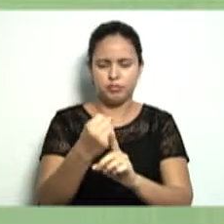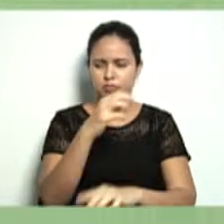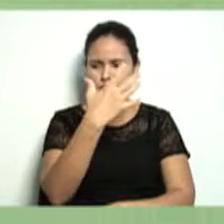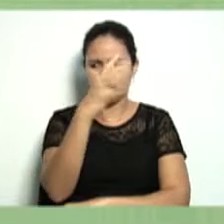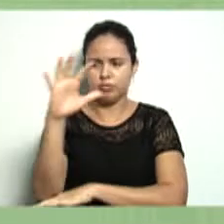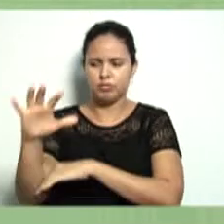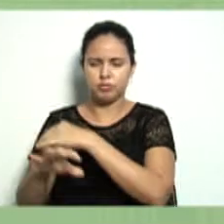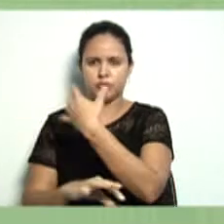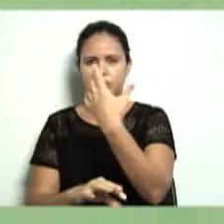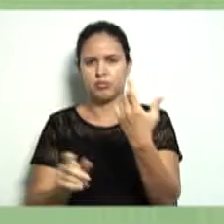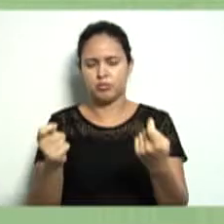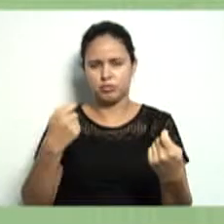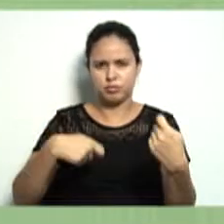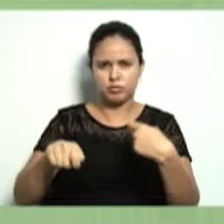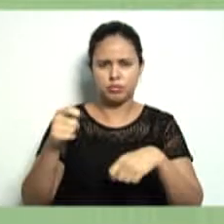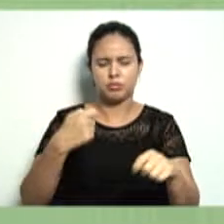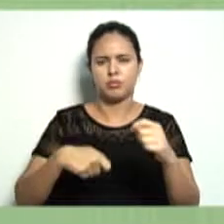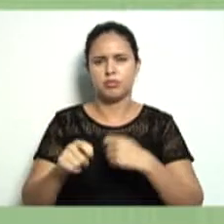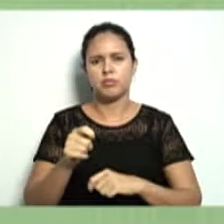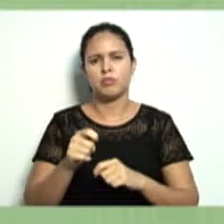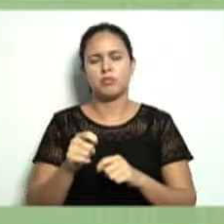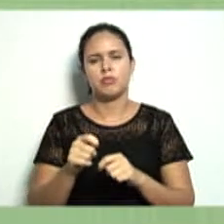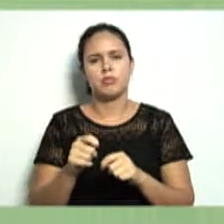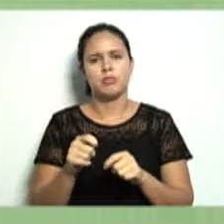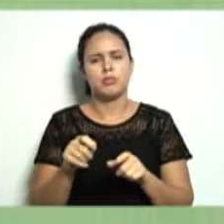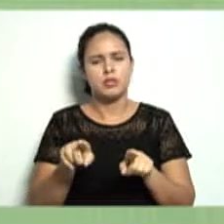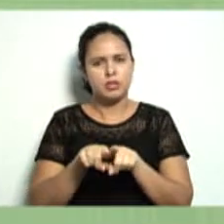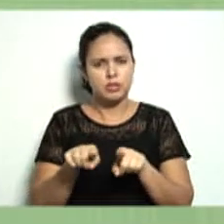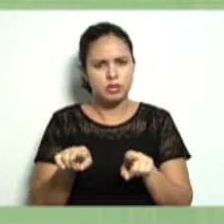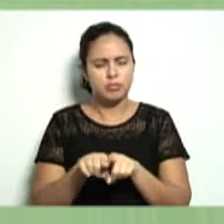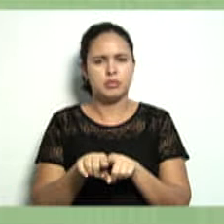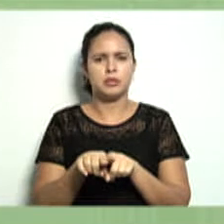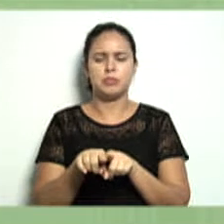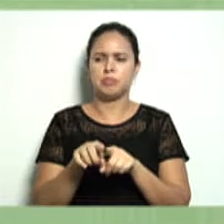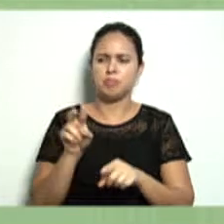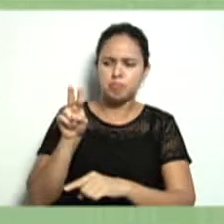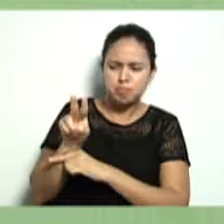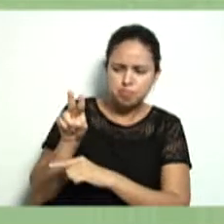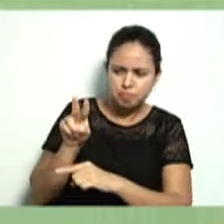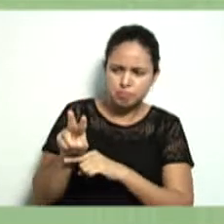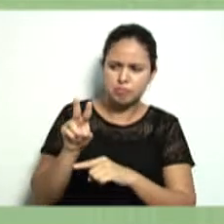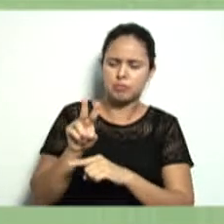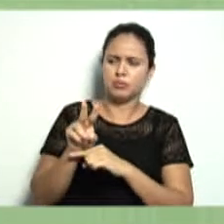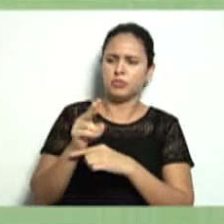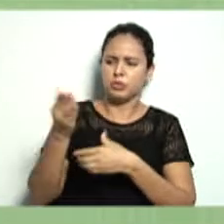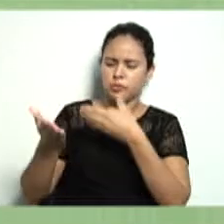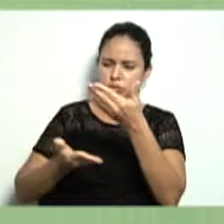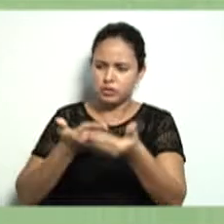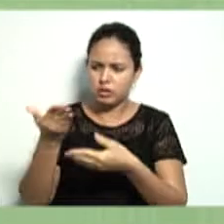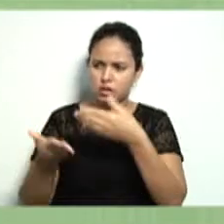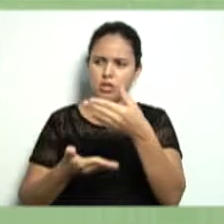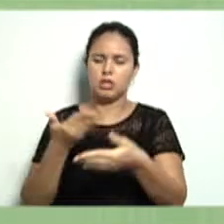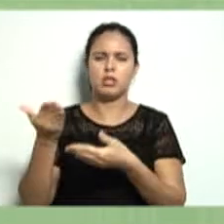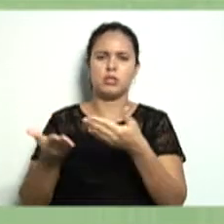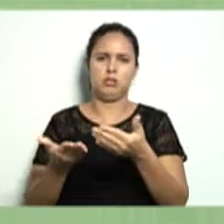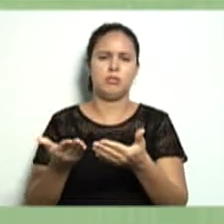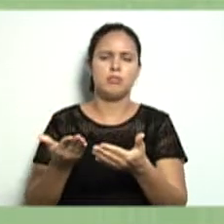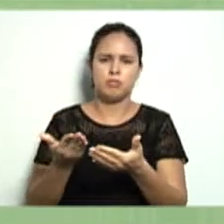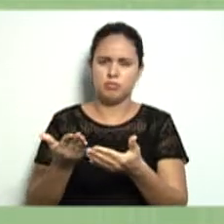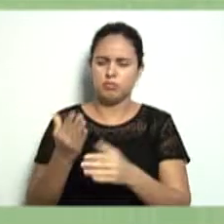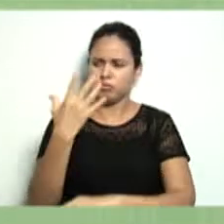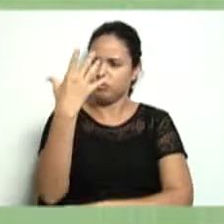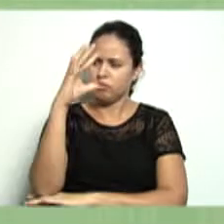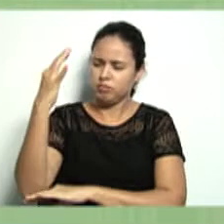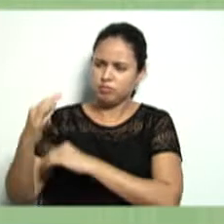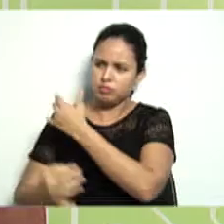econômico, considerando a sustentação, conservação dos recursos naturais para as futuras gerações. Então, eu